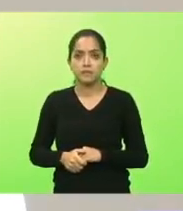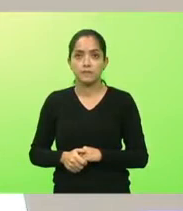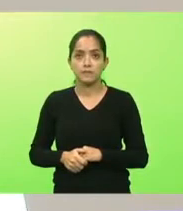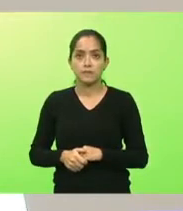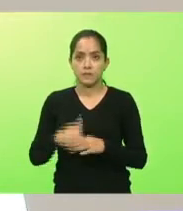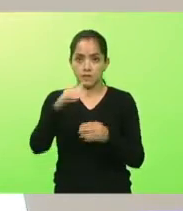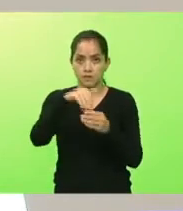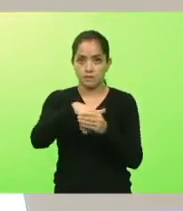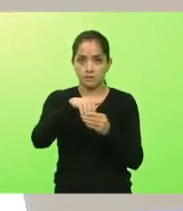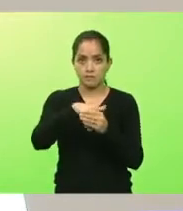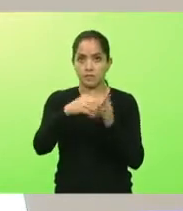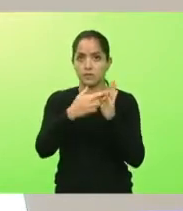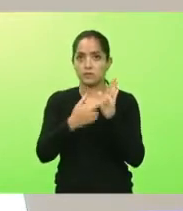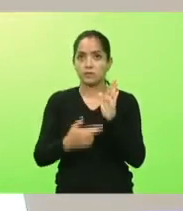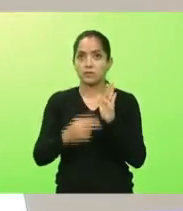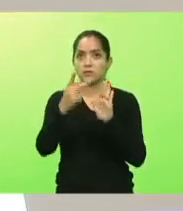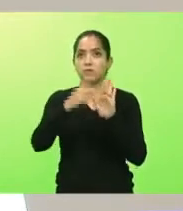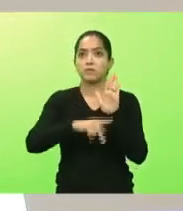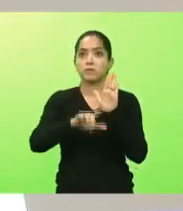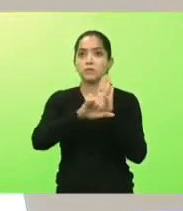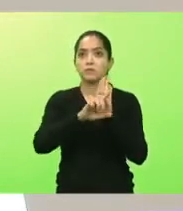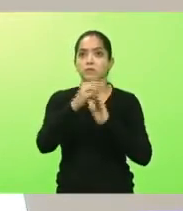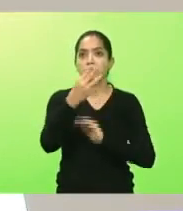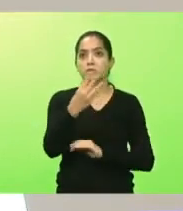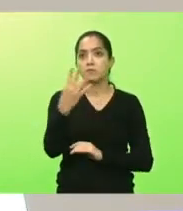Votação da redação final do projeto de lei